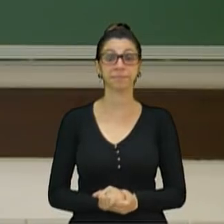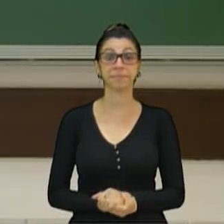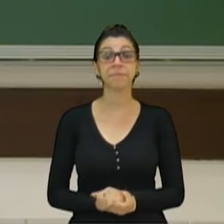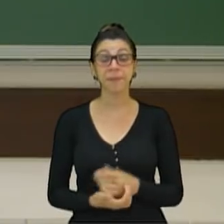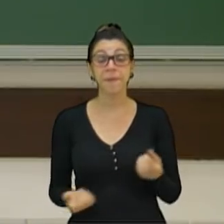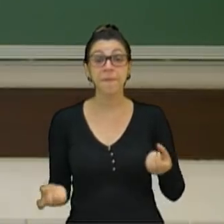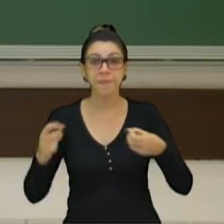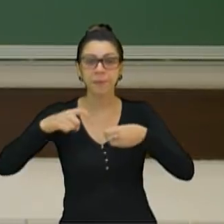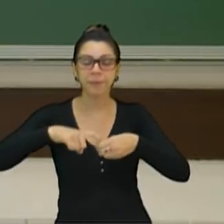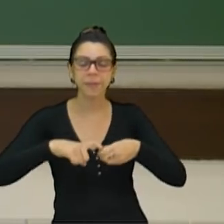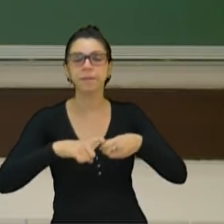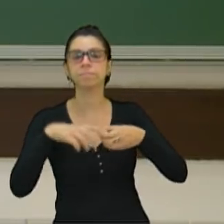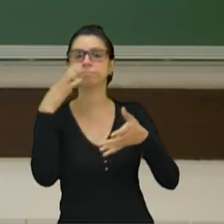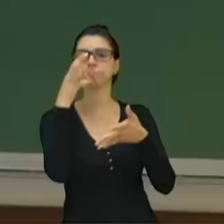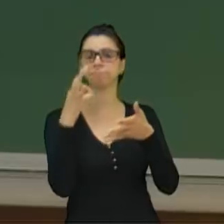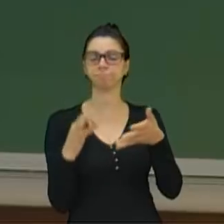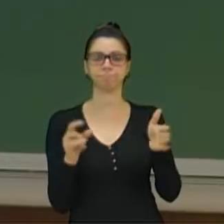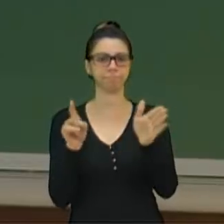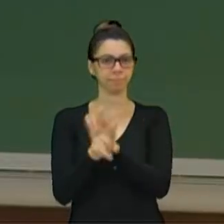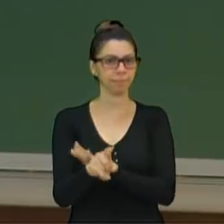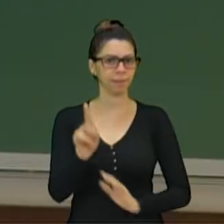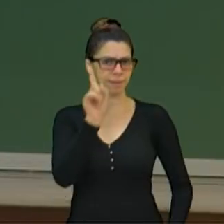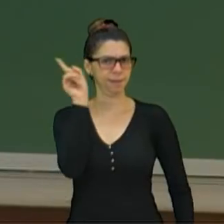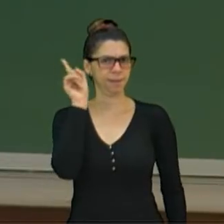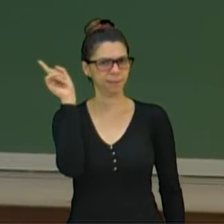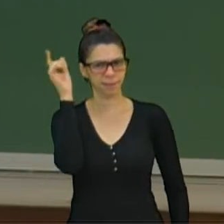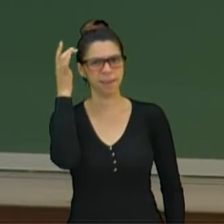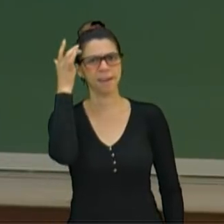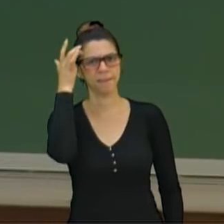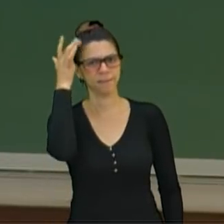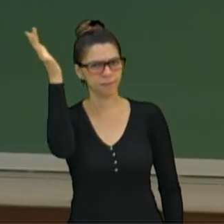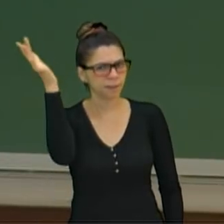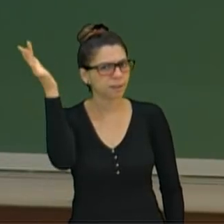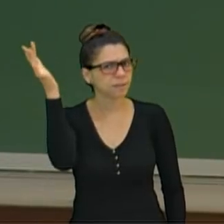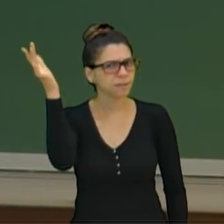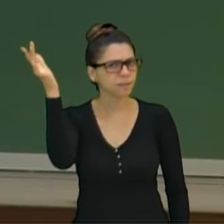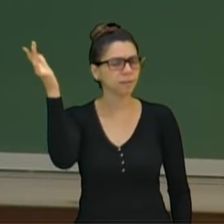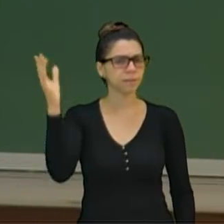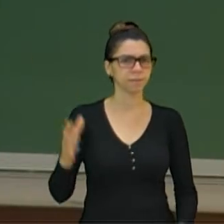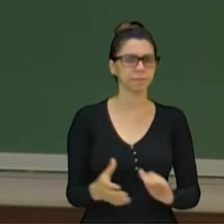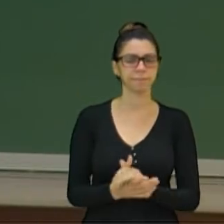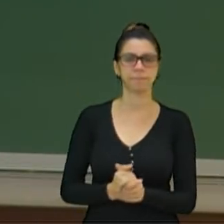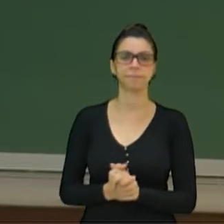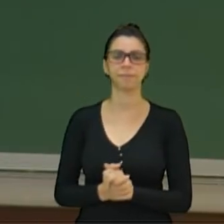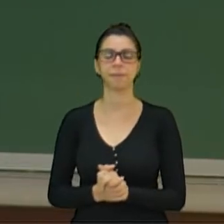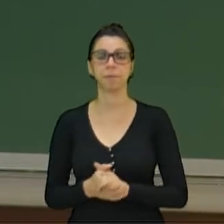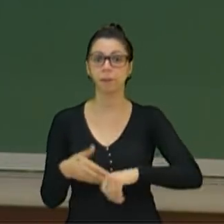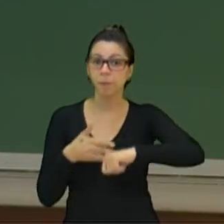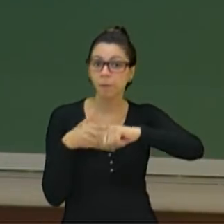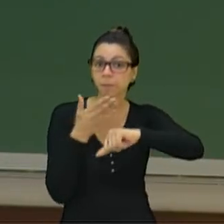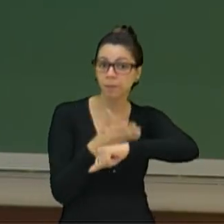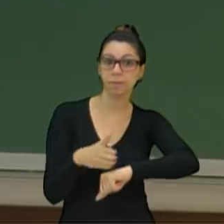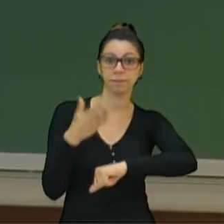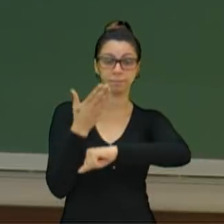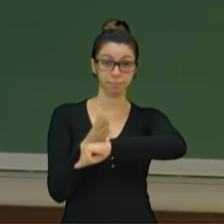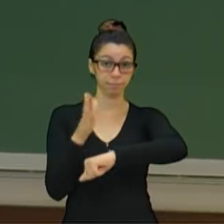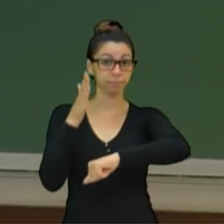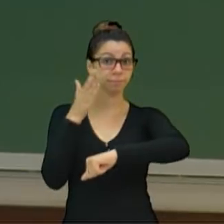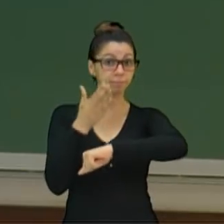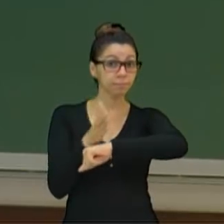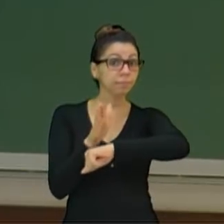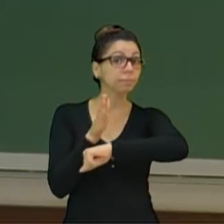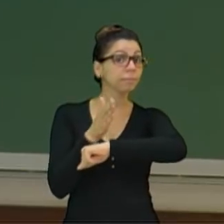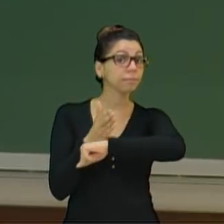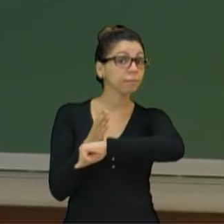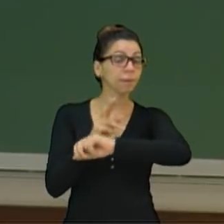Vamos corrigir nosso quiz? Esse era facinho, era só para a gente estar esquentando os motores, estar adentrando o assunto